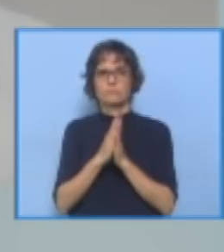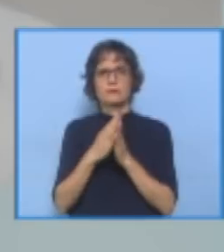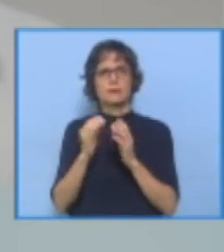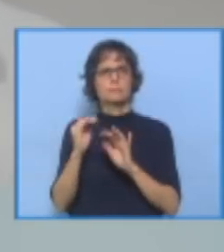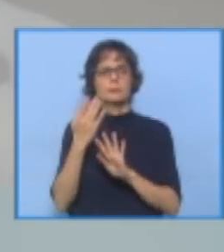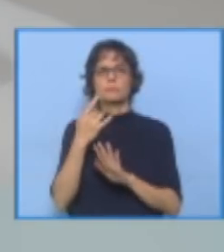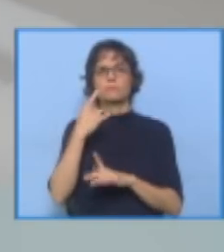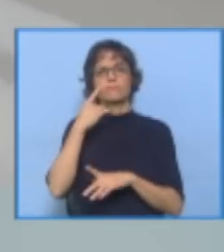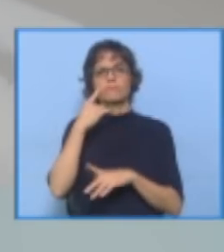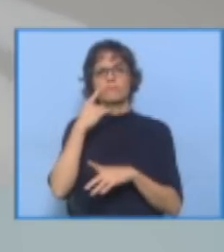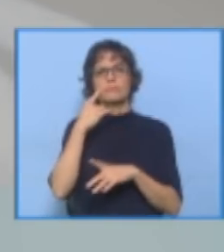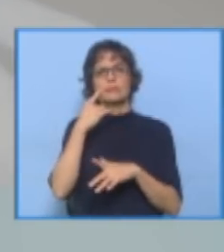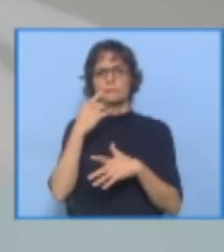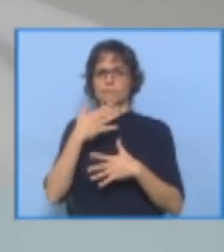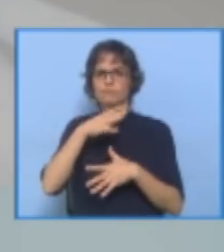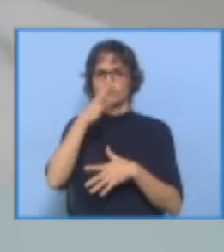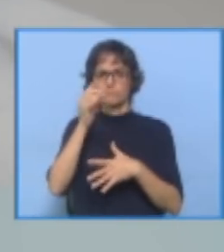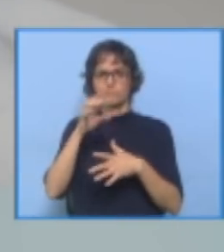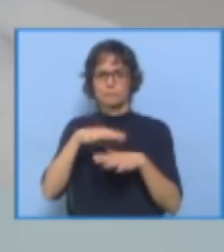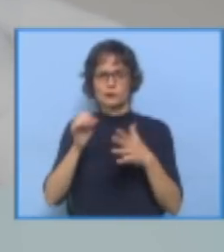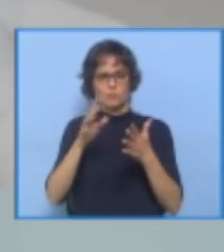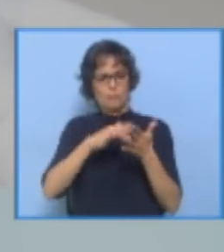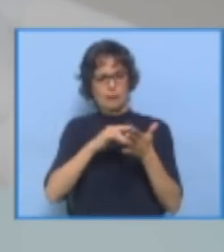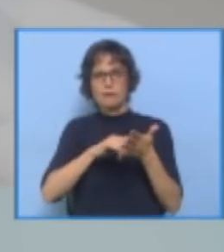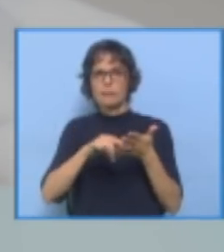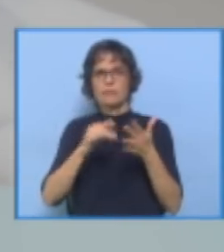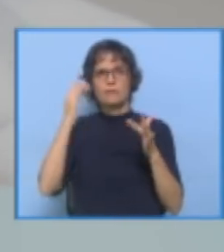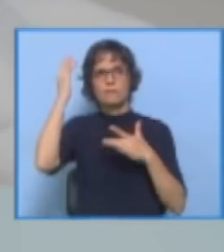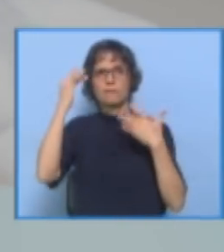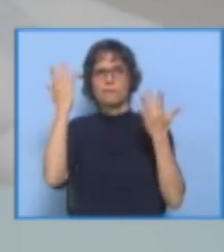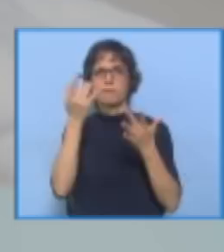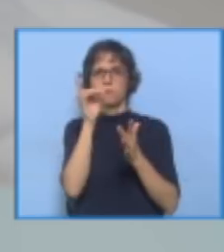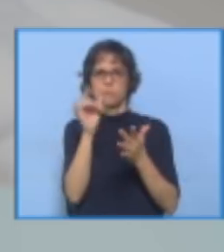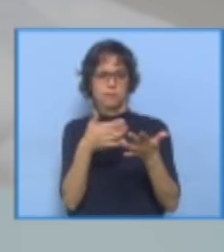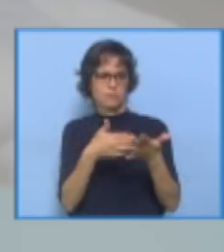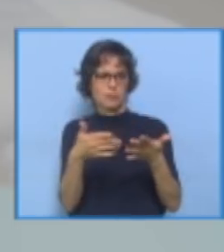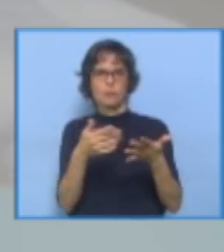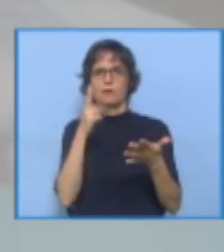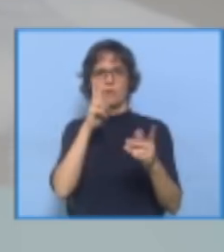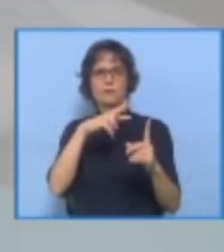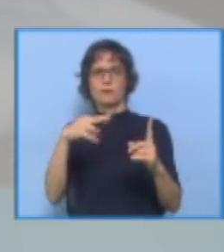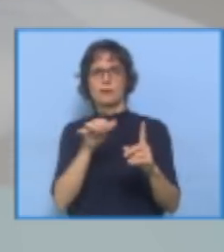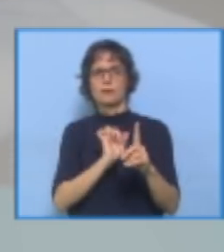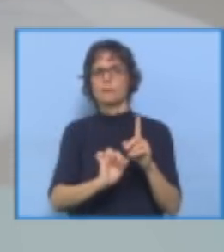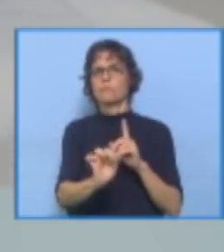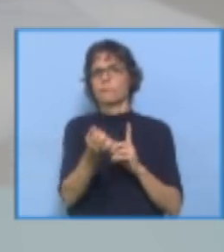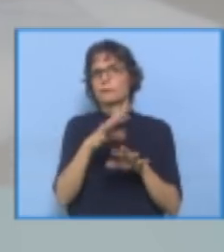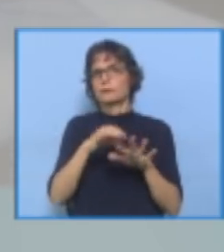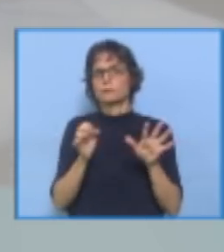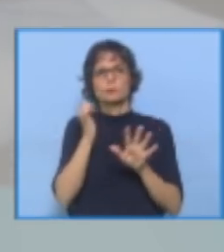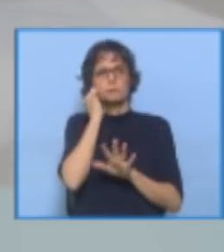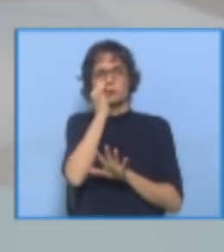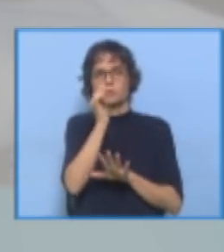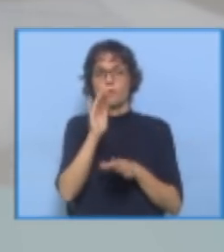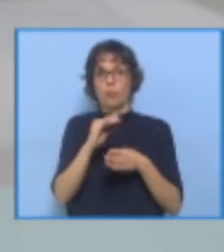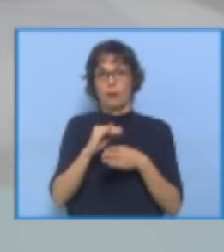este livro, o seu autor, desde logo, este filósofo, e que visão ele transparece sobre este tema da dor nas cartas que